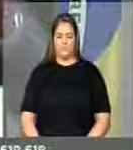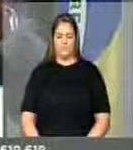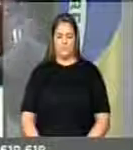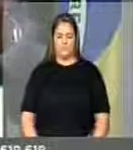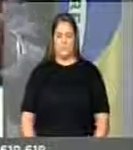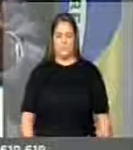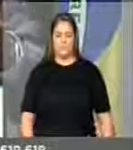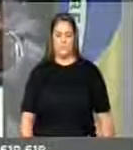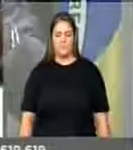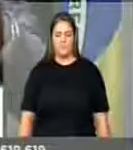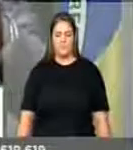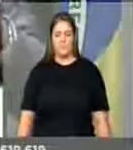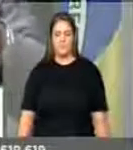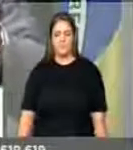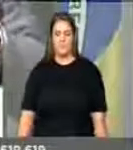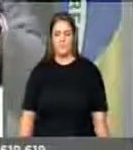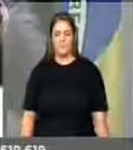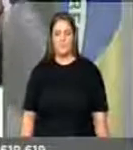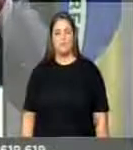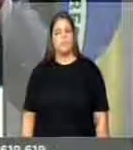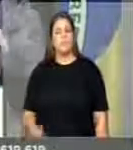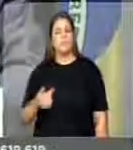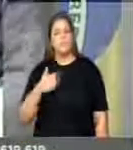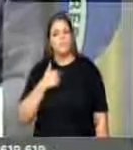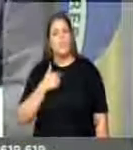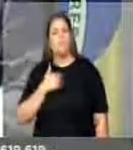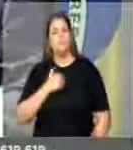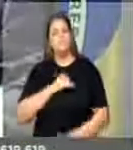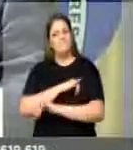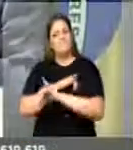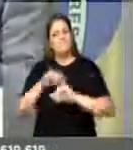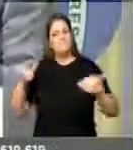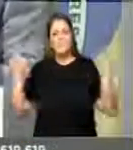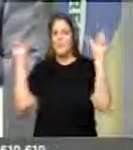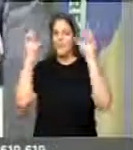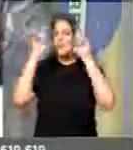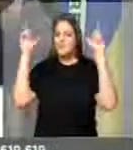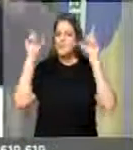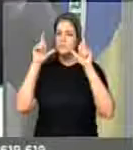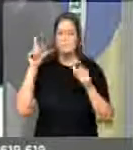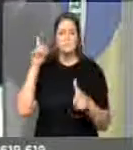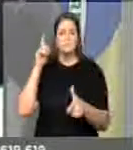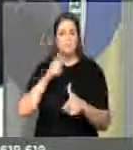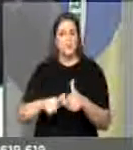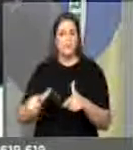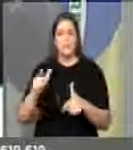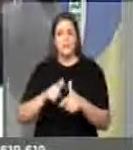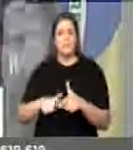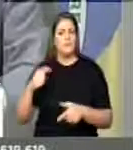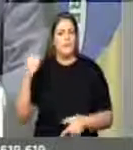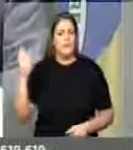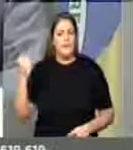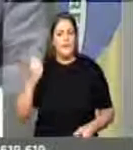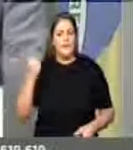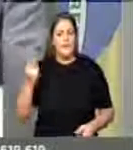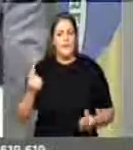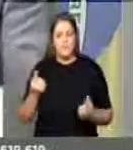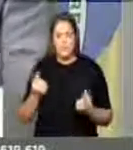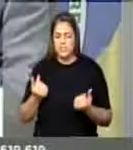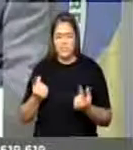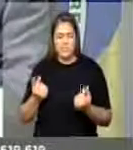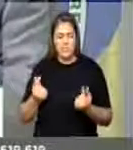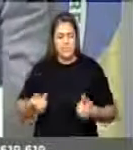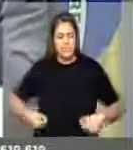nosso chamamento de atenção a esse grave problema. Há dinheiro público que foi empregado e